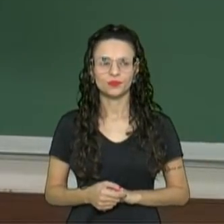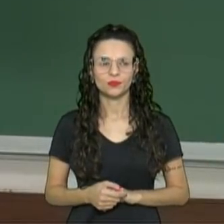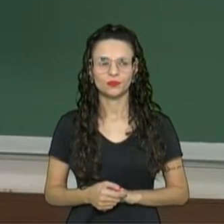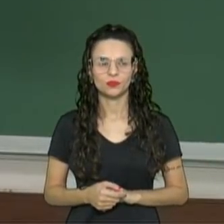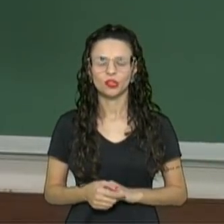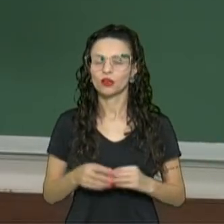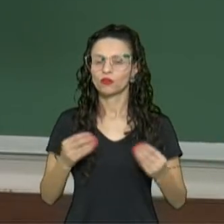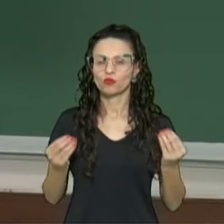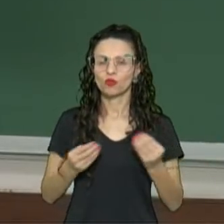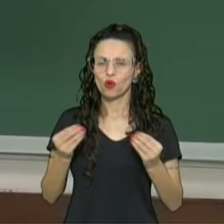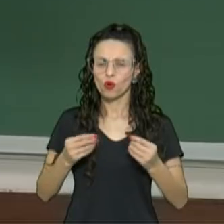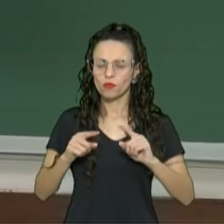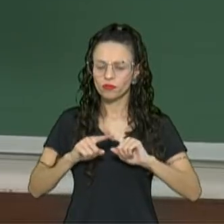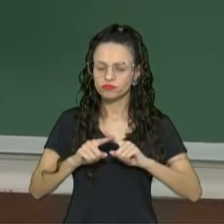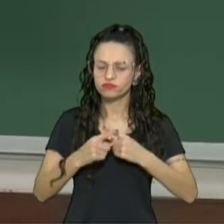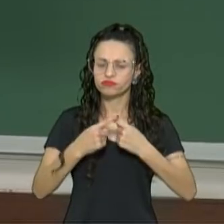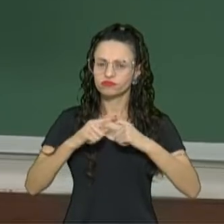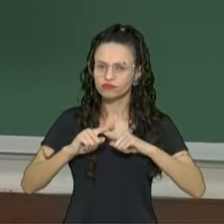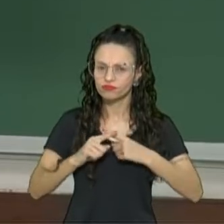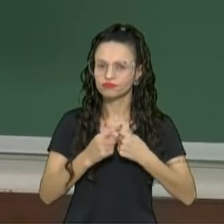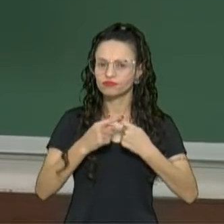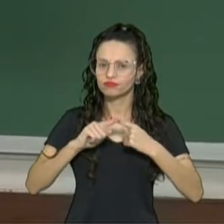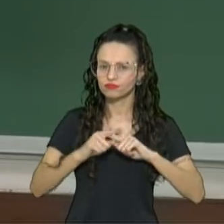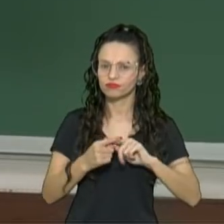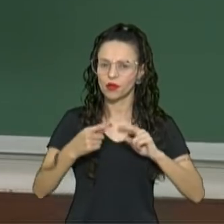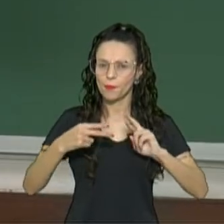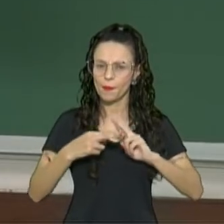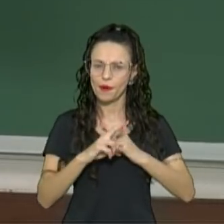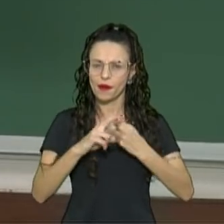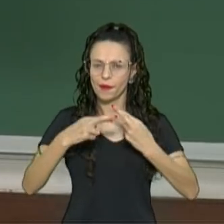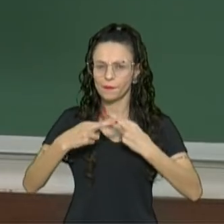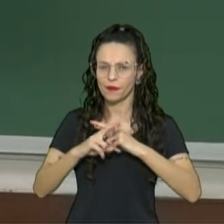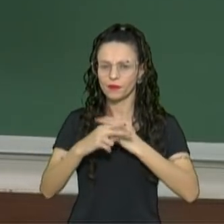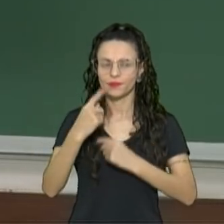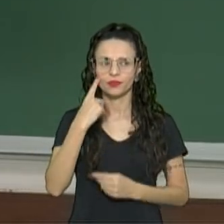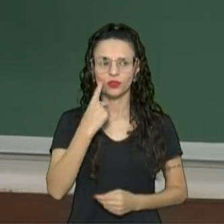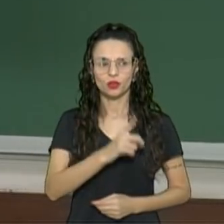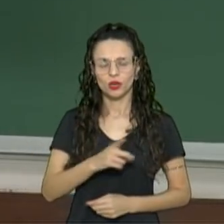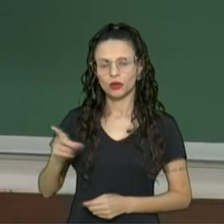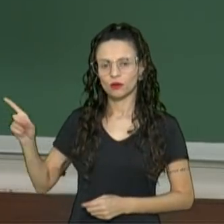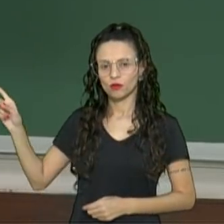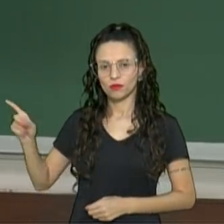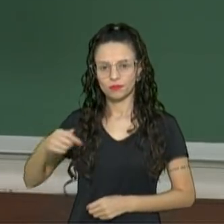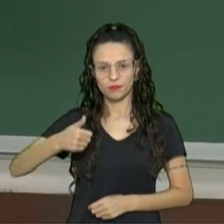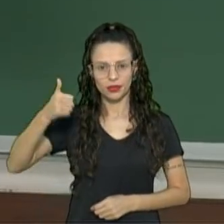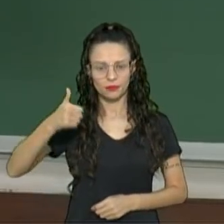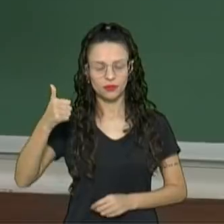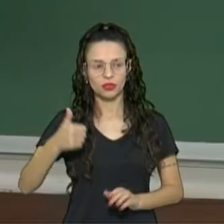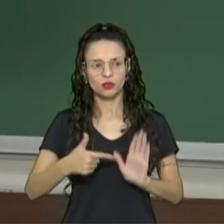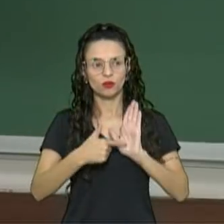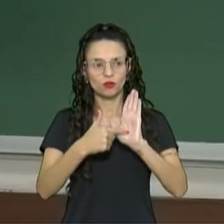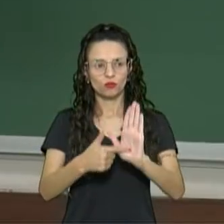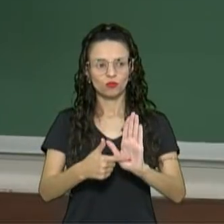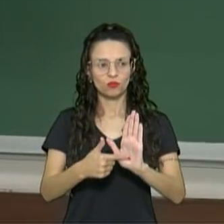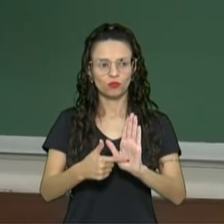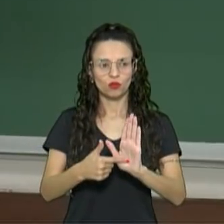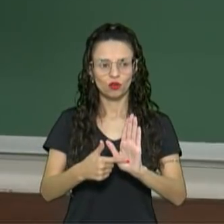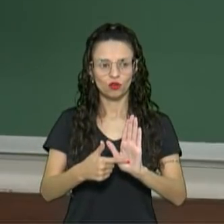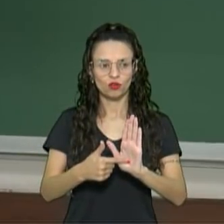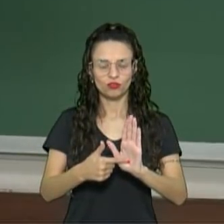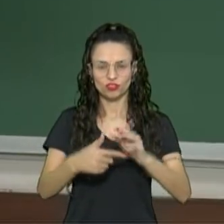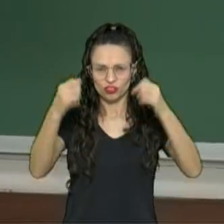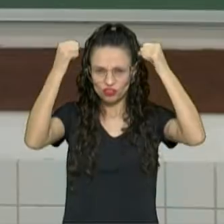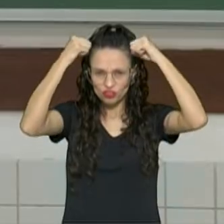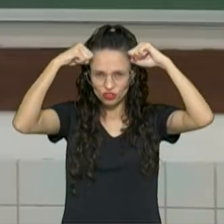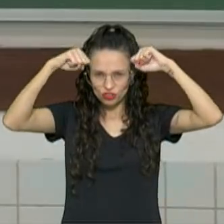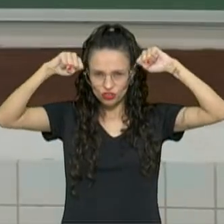Então, padrões de trançados de cestas, né? Aqui, ó, esse primeiro aqui representa os chifres demoníacos,